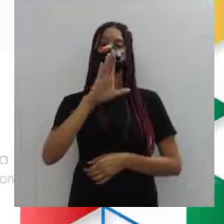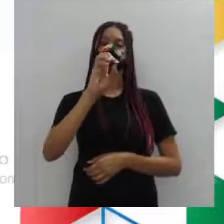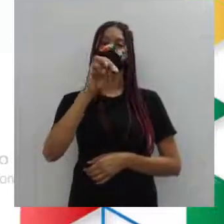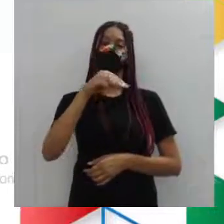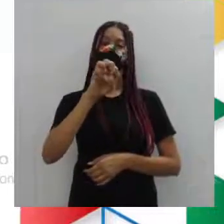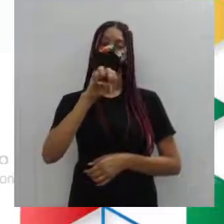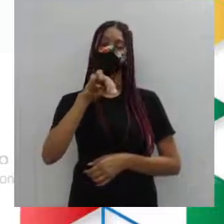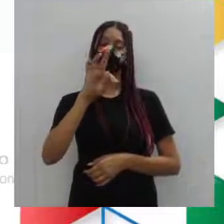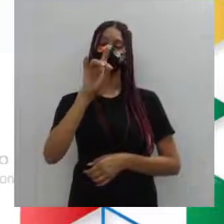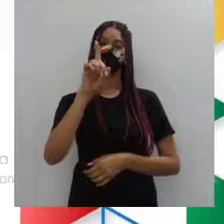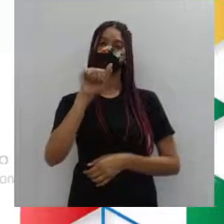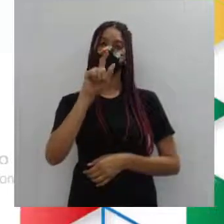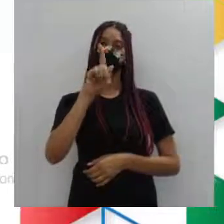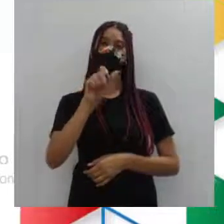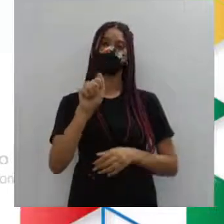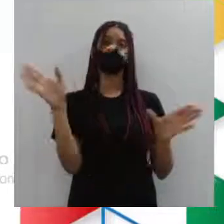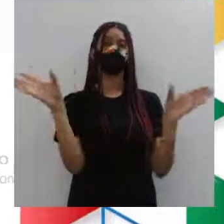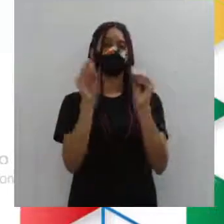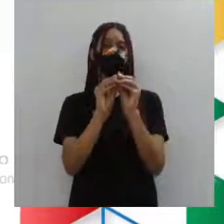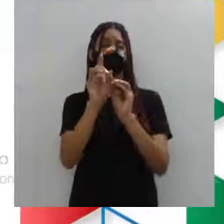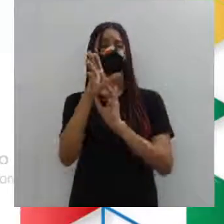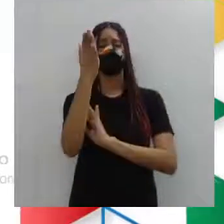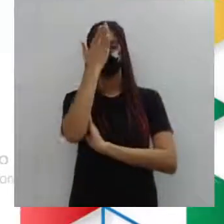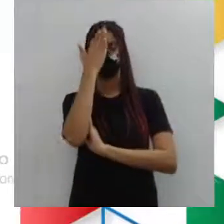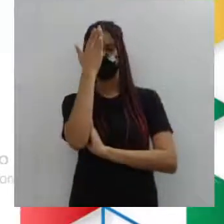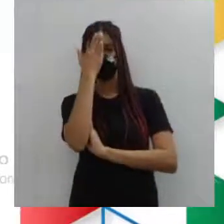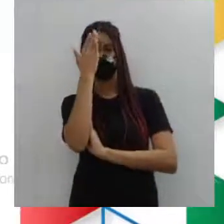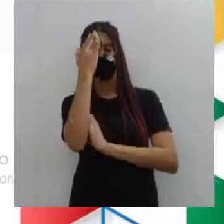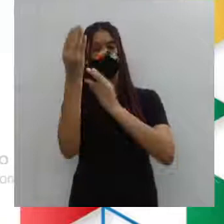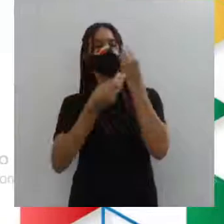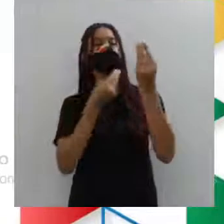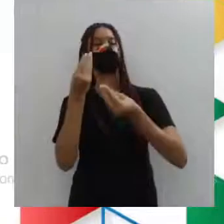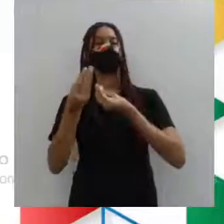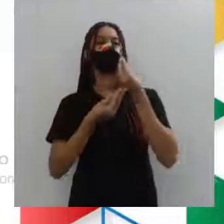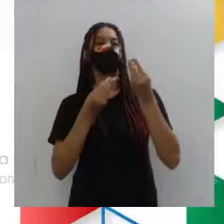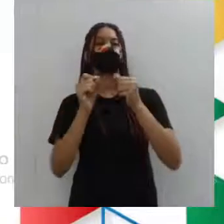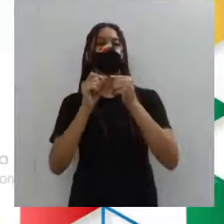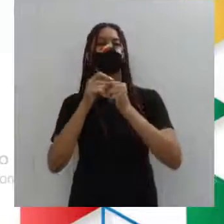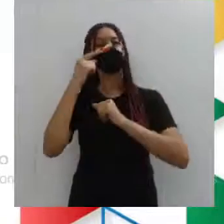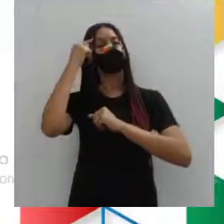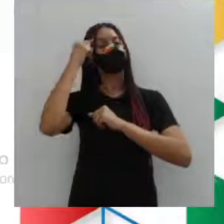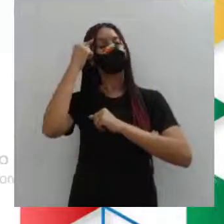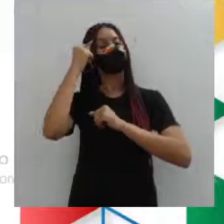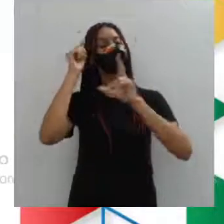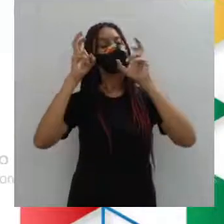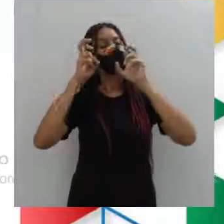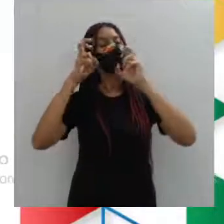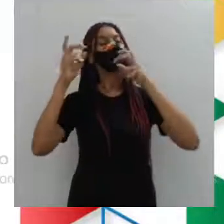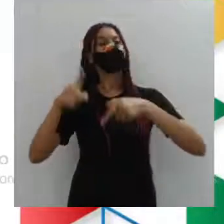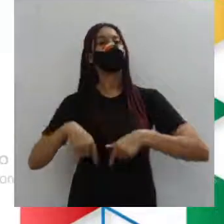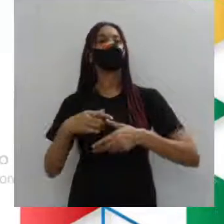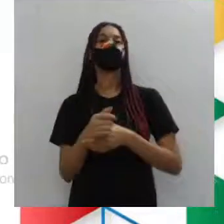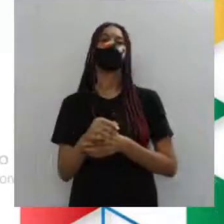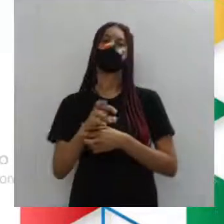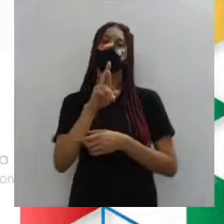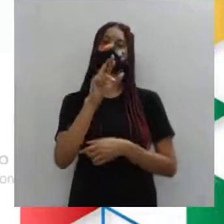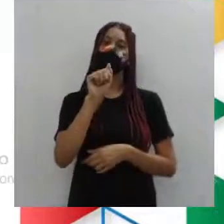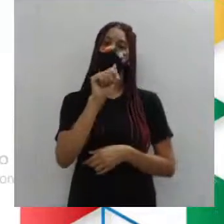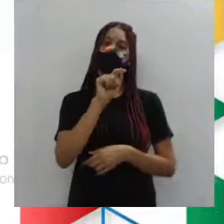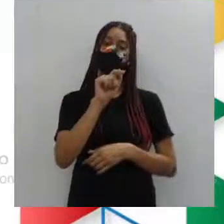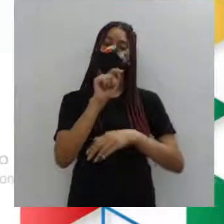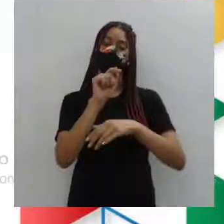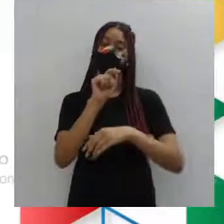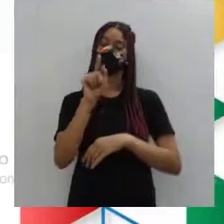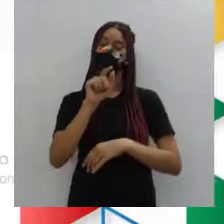para vocês. Isso é resumo para você só ter como reflexão do assunto que é razão